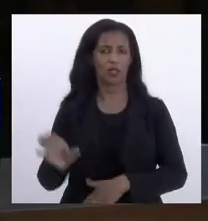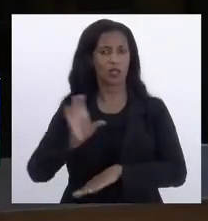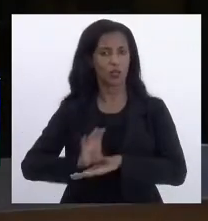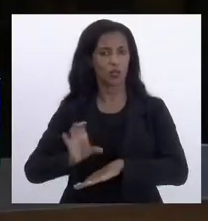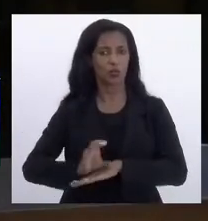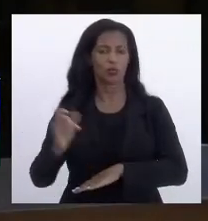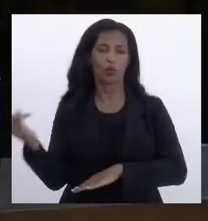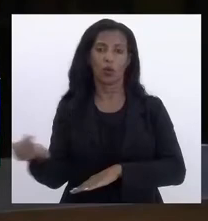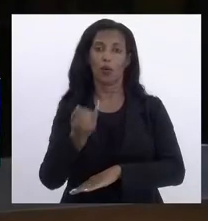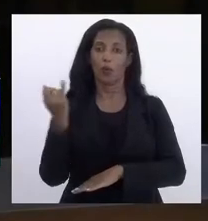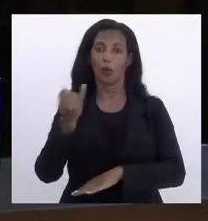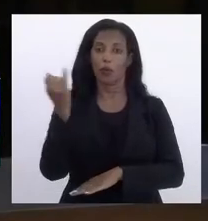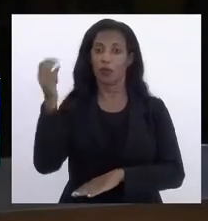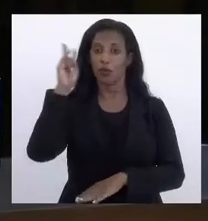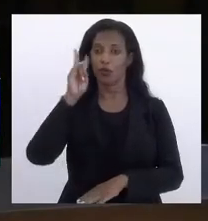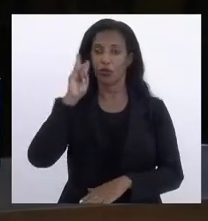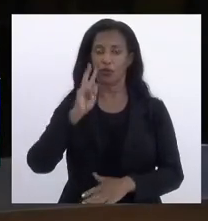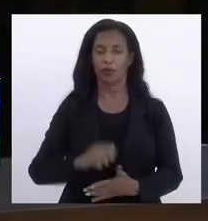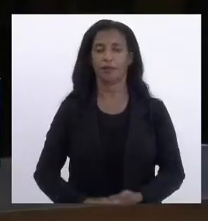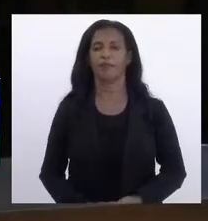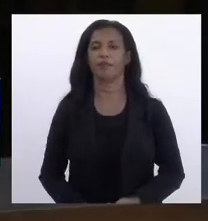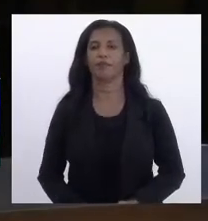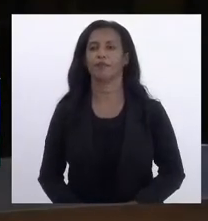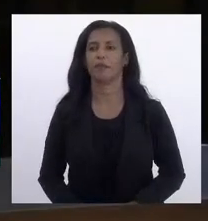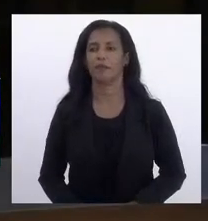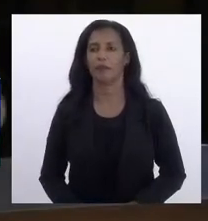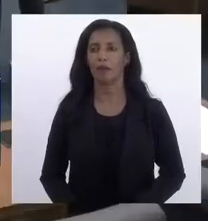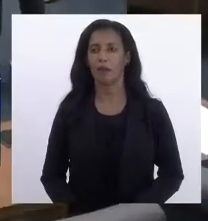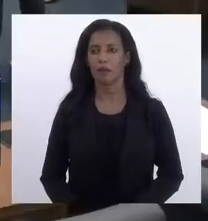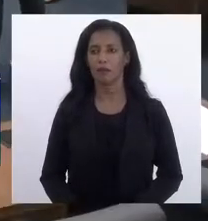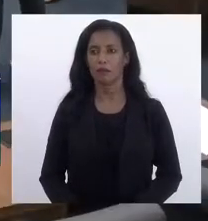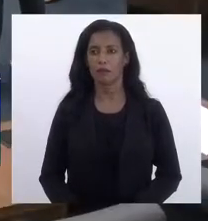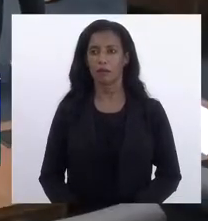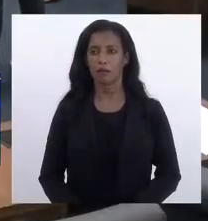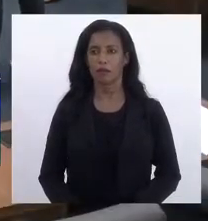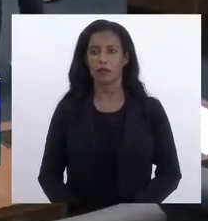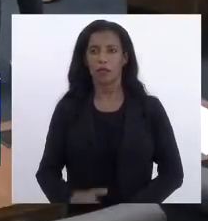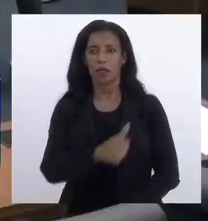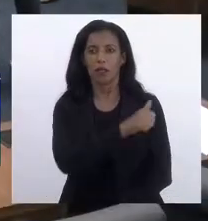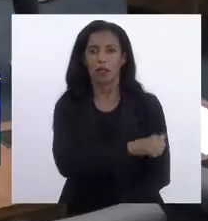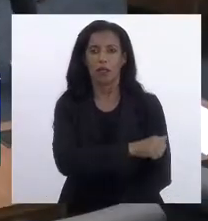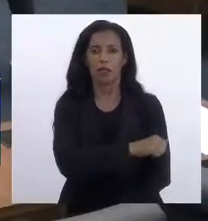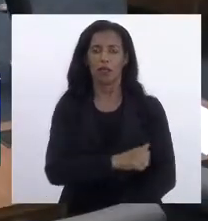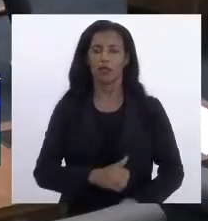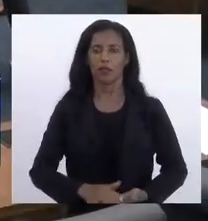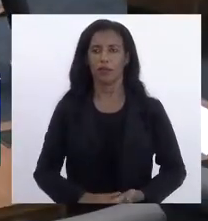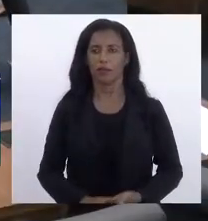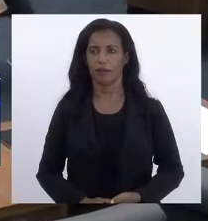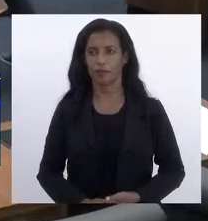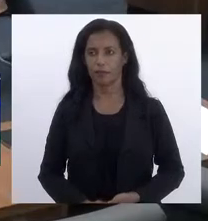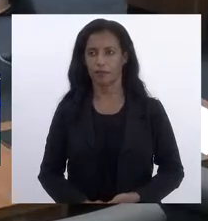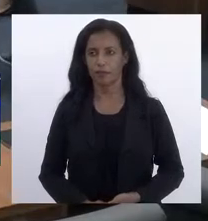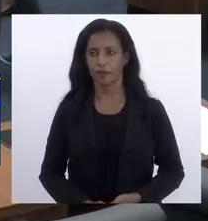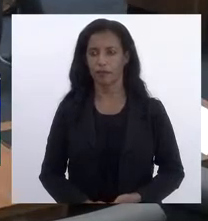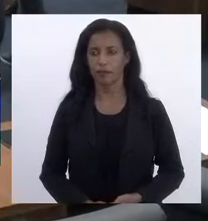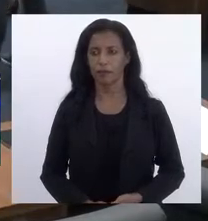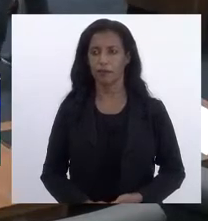tão importante e histórico. Deputada enfermeira Regiane.